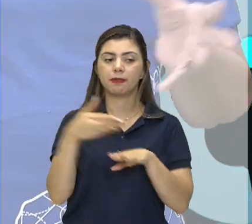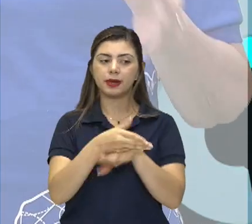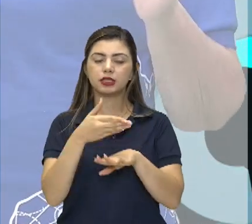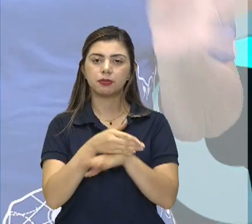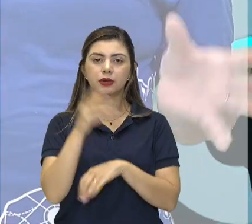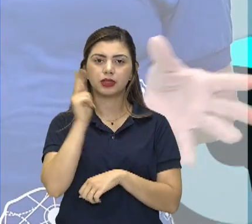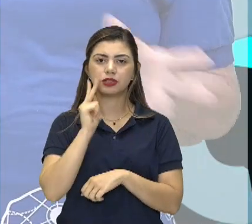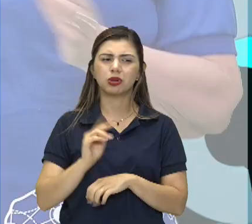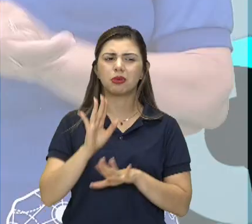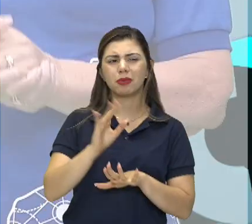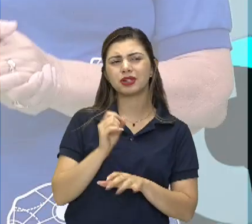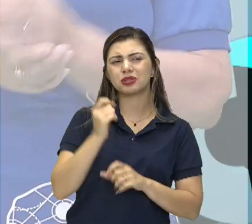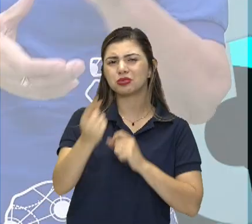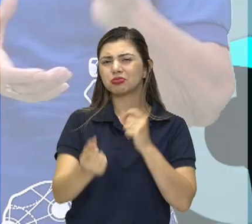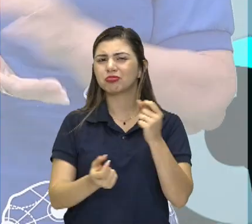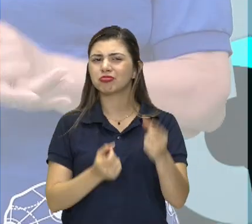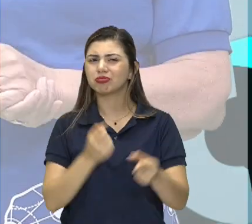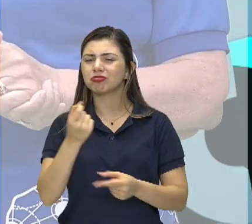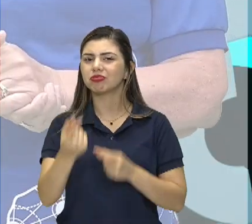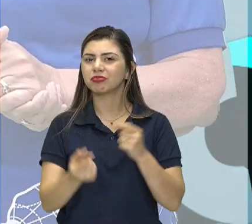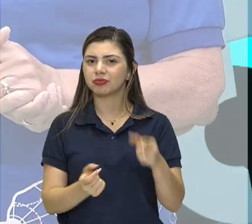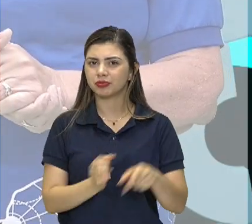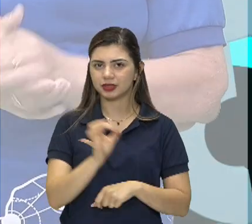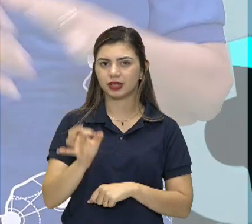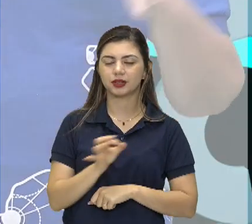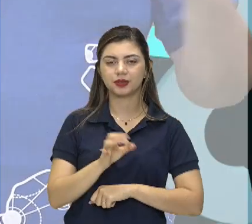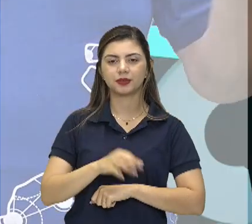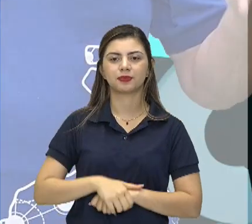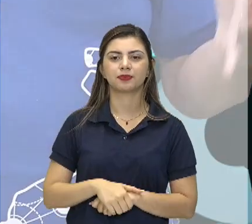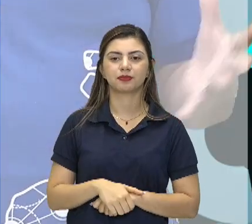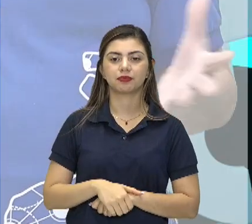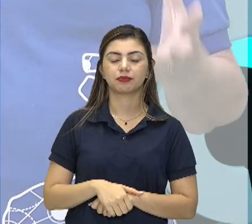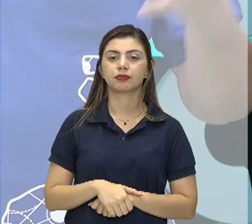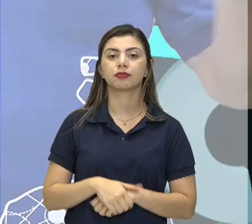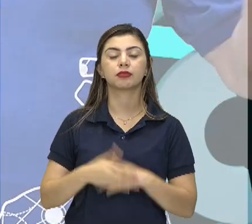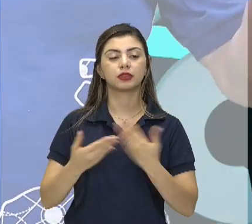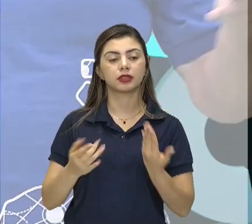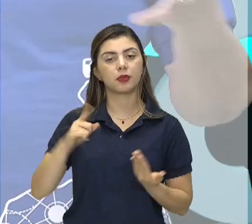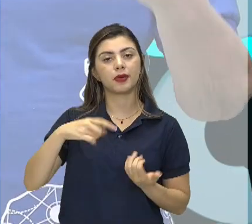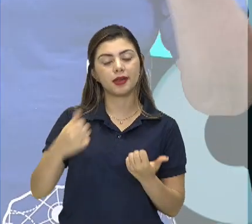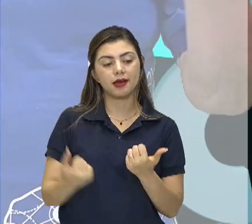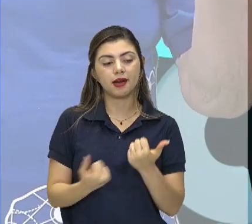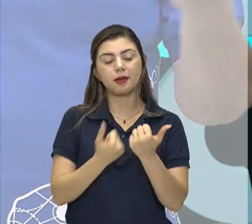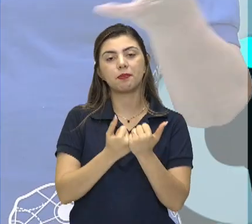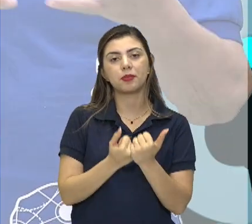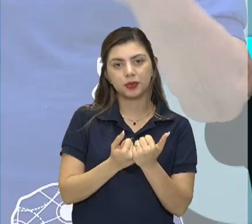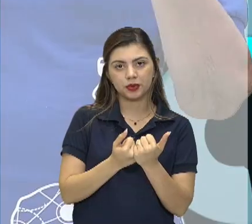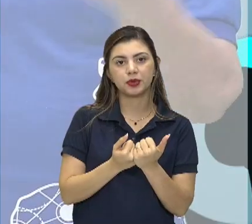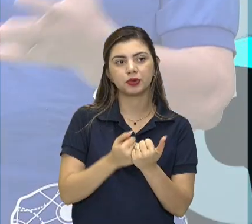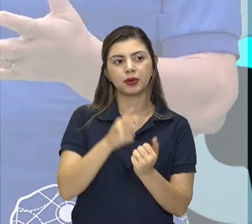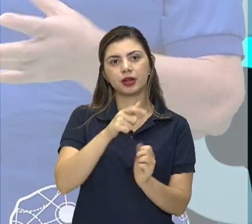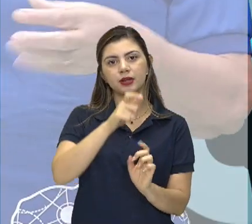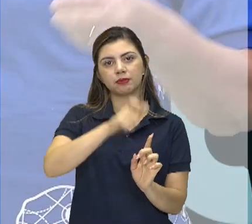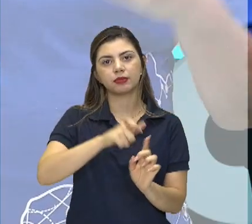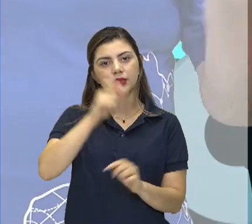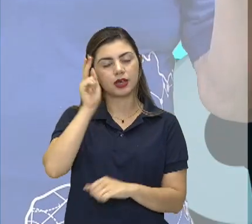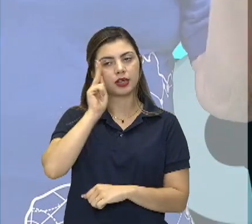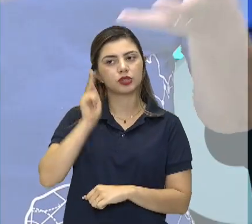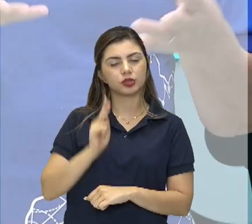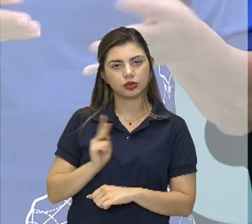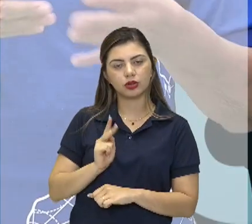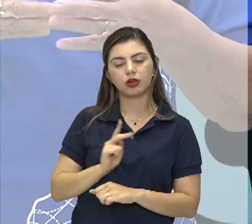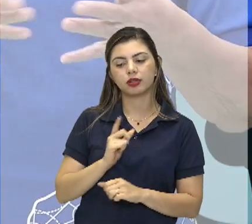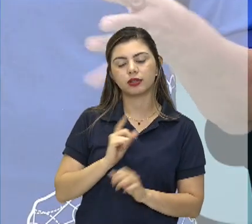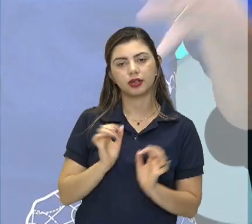uma participação menor do que a protagonista, certo? Eles auxiliam para que a história chegue ao seu fim